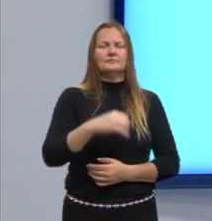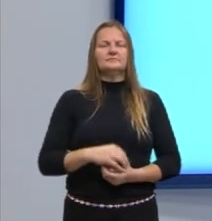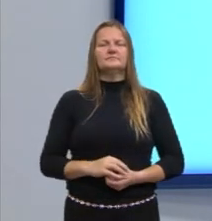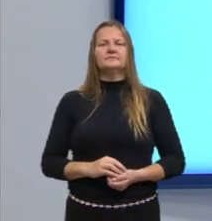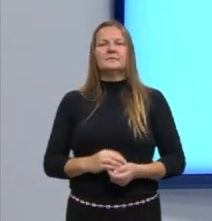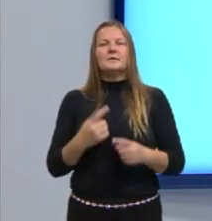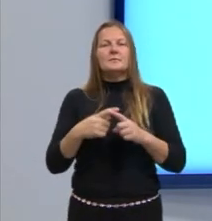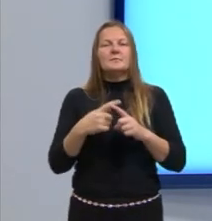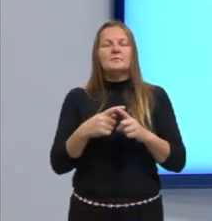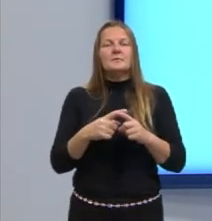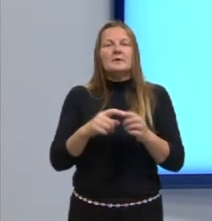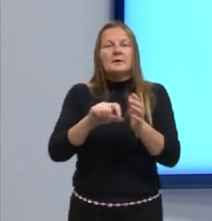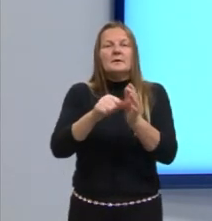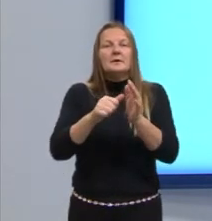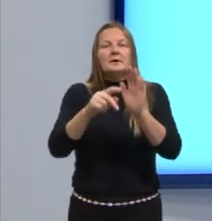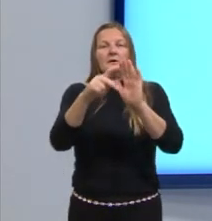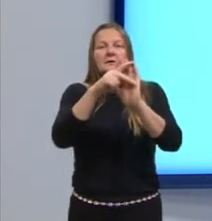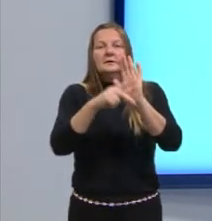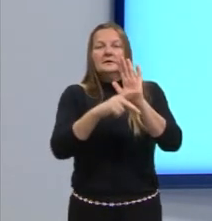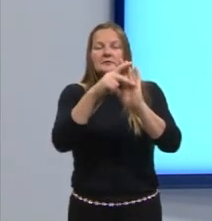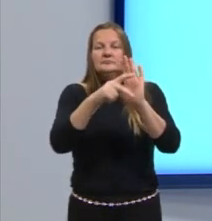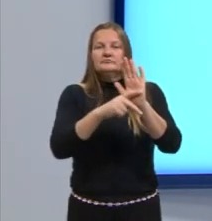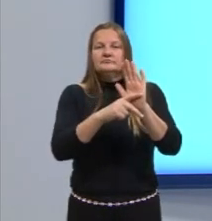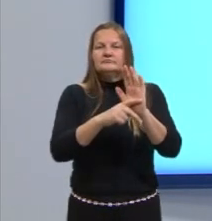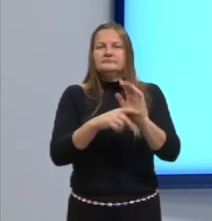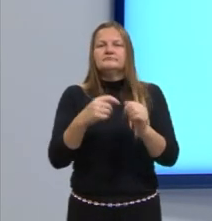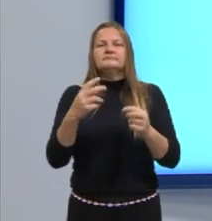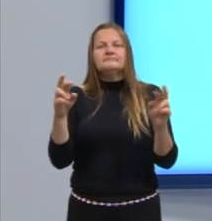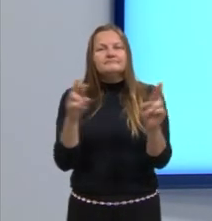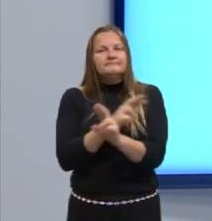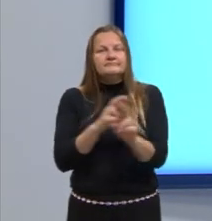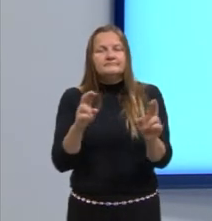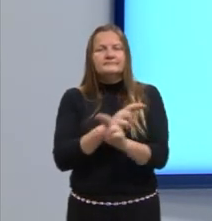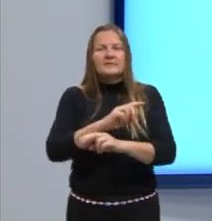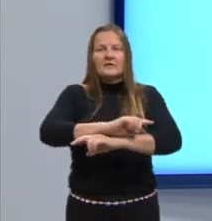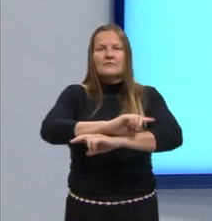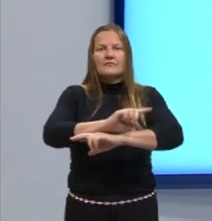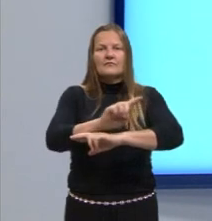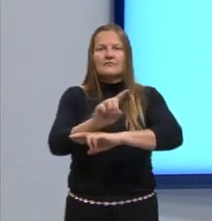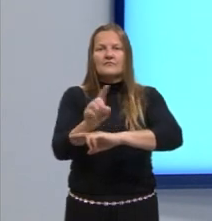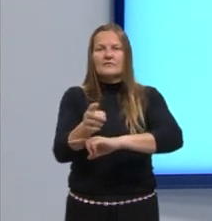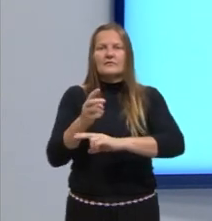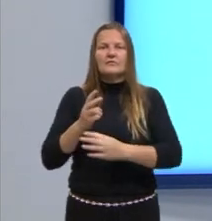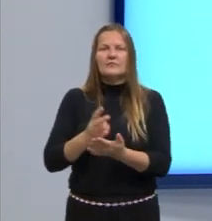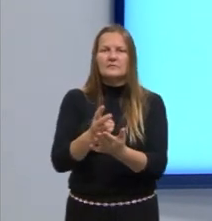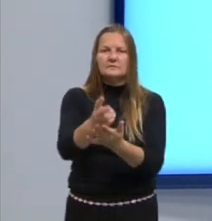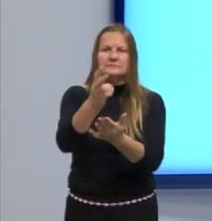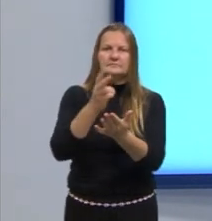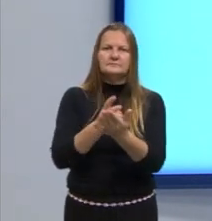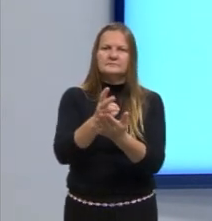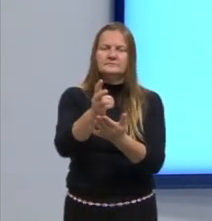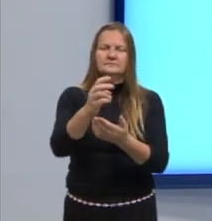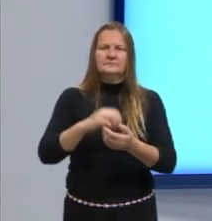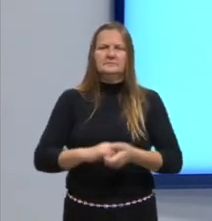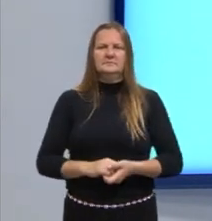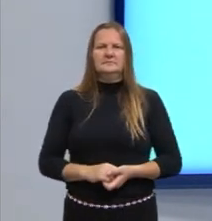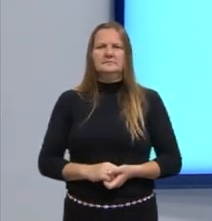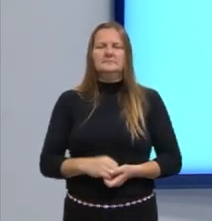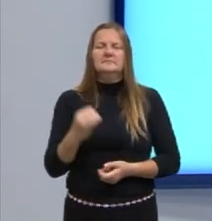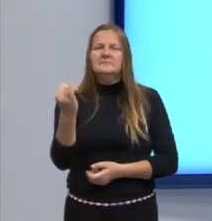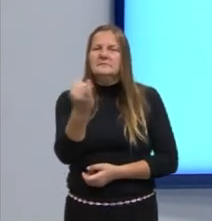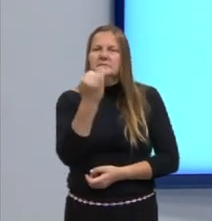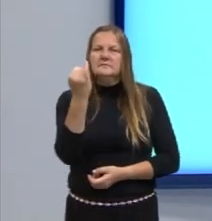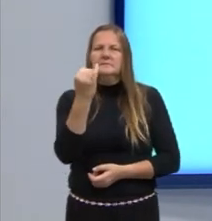esse primeiro postulado então a gente precisa estabelecer velocidade constante tá isso é bem importante